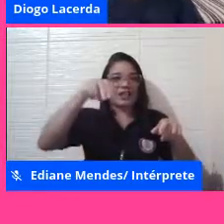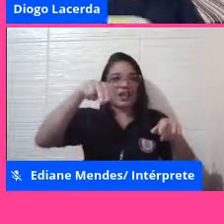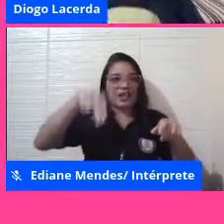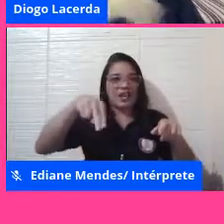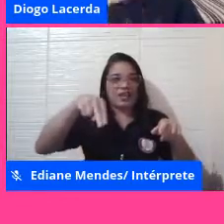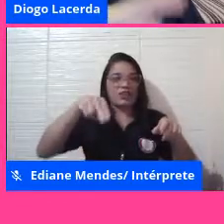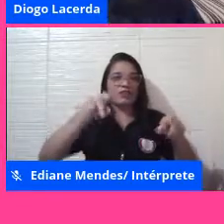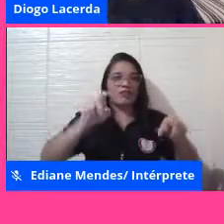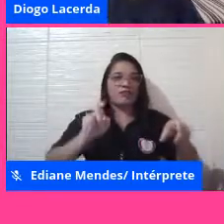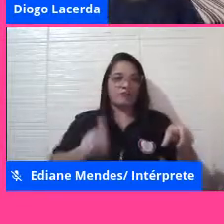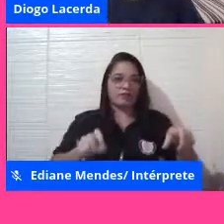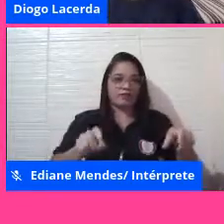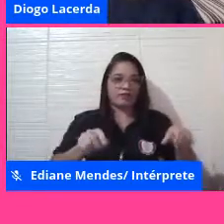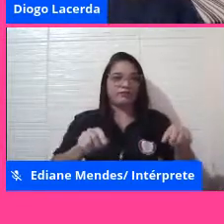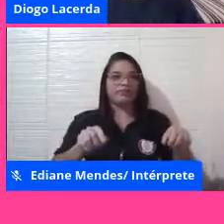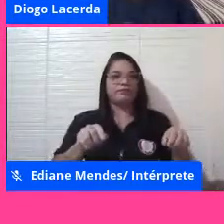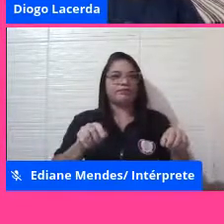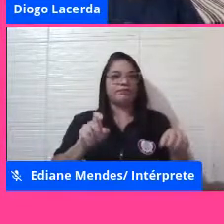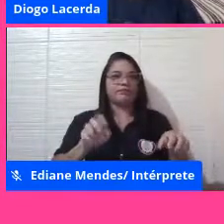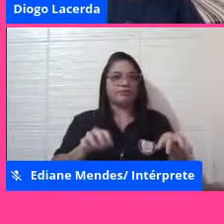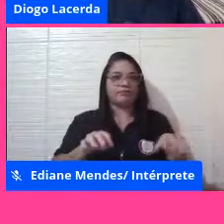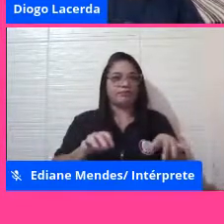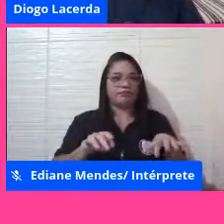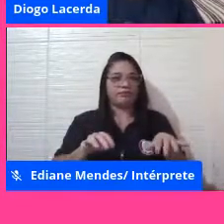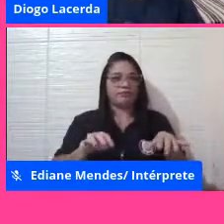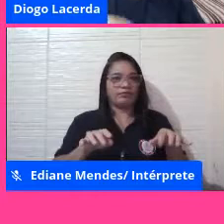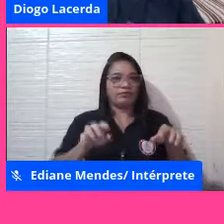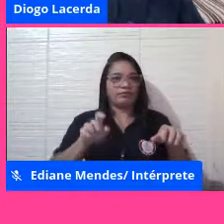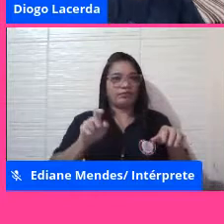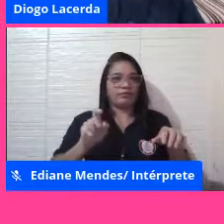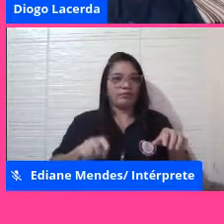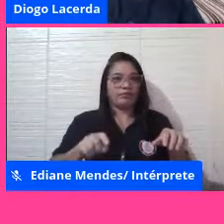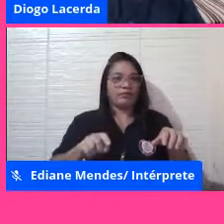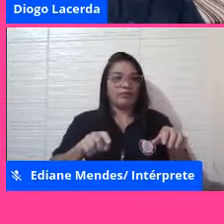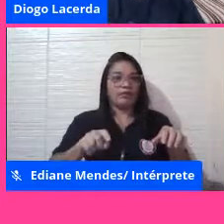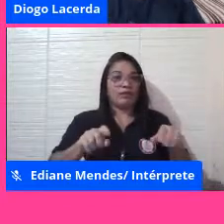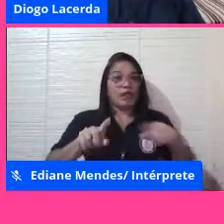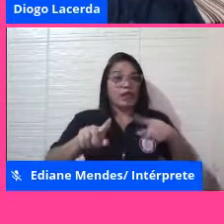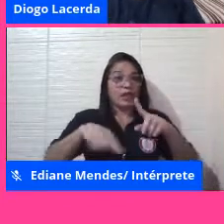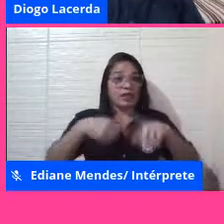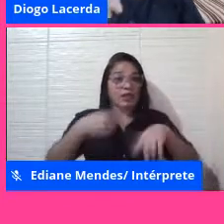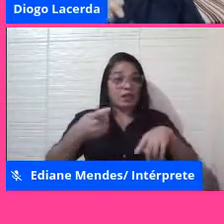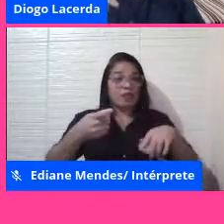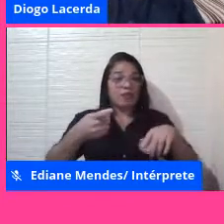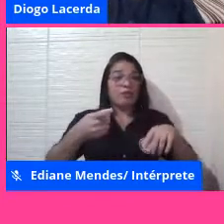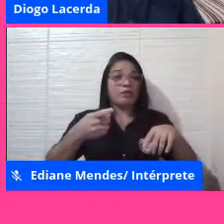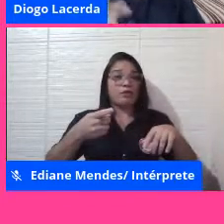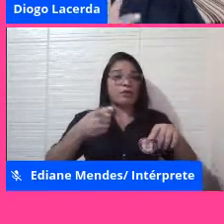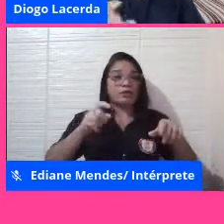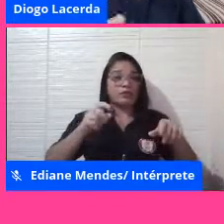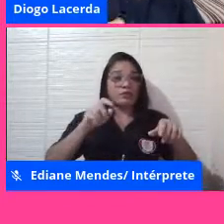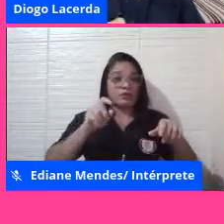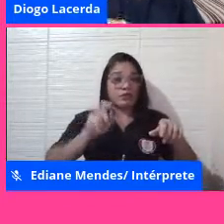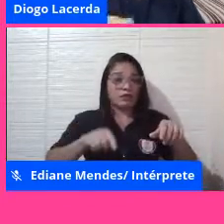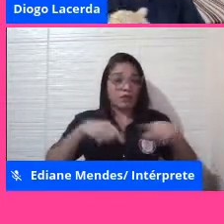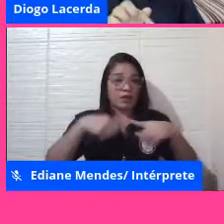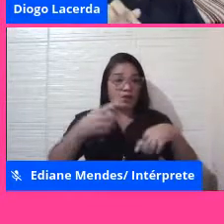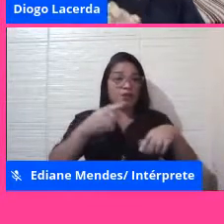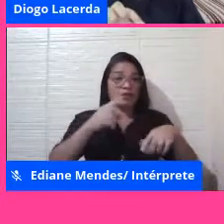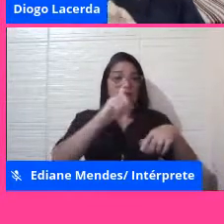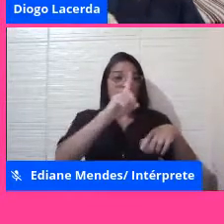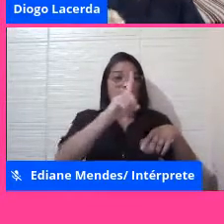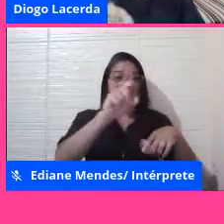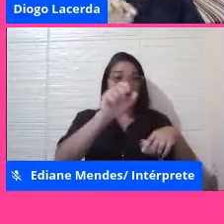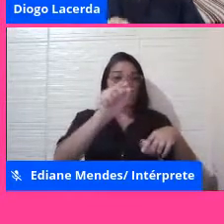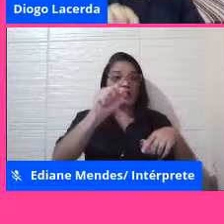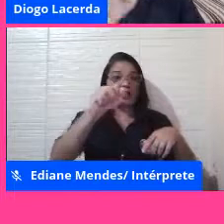um WinRAR, um WinZip, qualquer pasta para fazer o zip. E quando você clicar dentro dessa pasta do DSM, você vai ver que tem